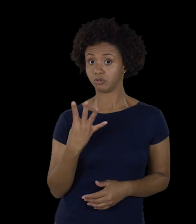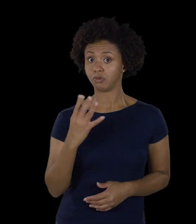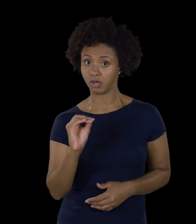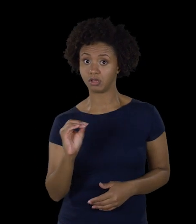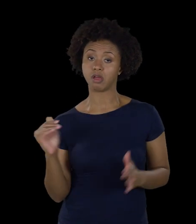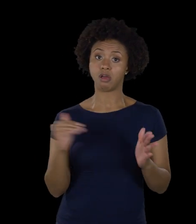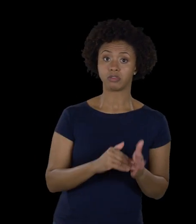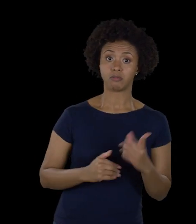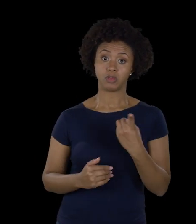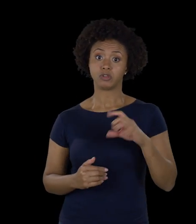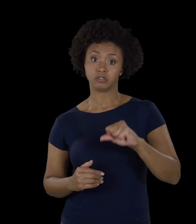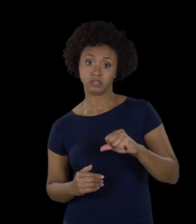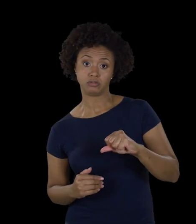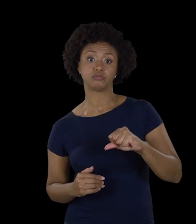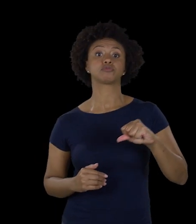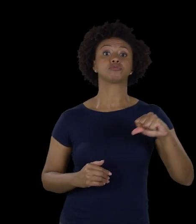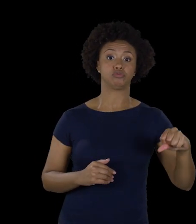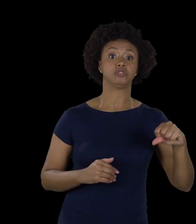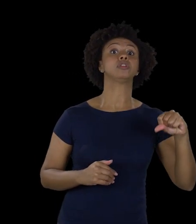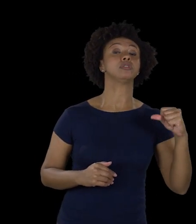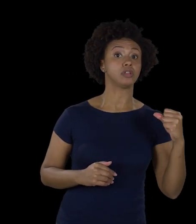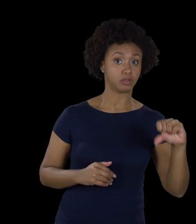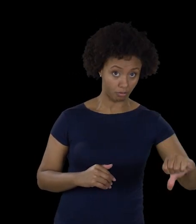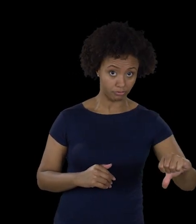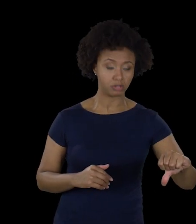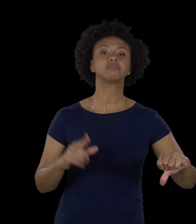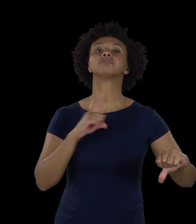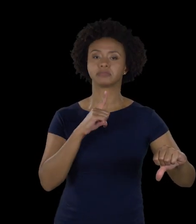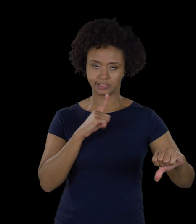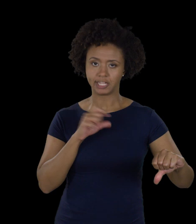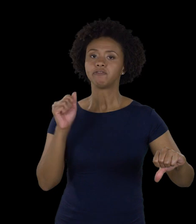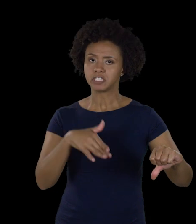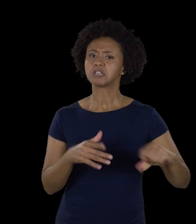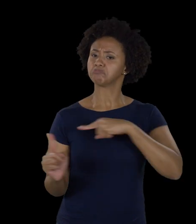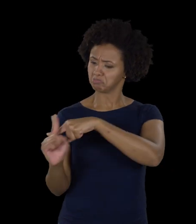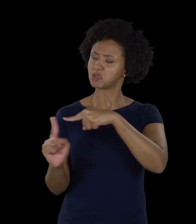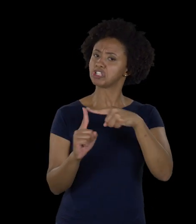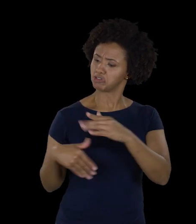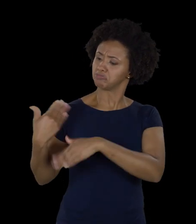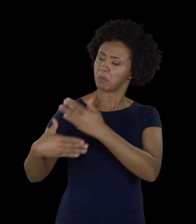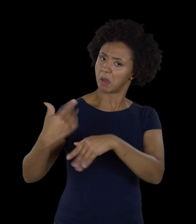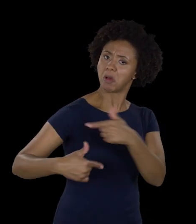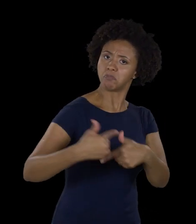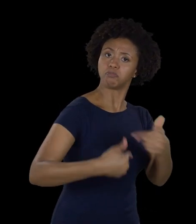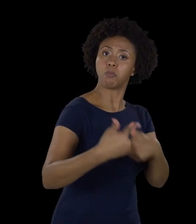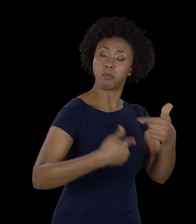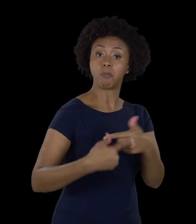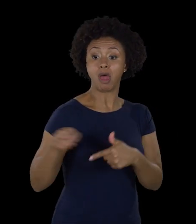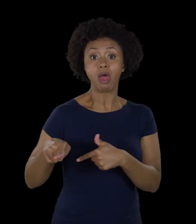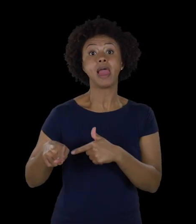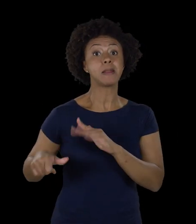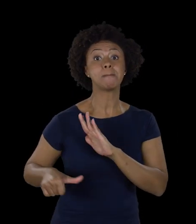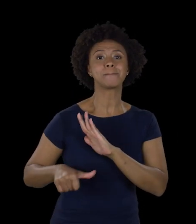de 1840 a 1889, portanto, teve pontos positivos. Pode-se destacar que o seu governo